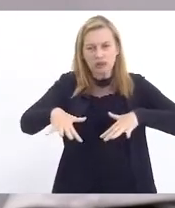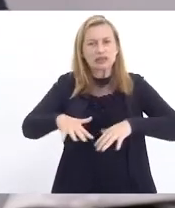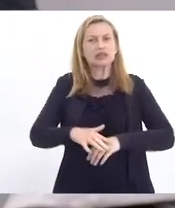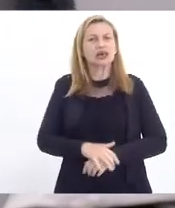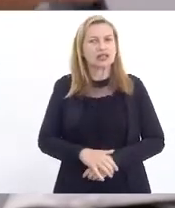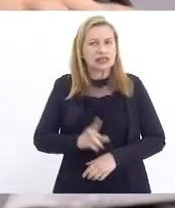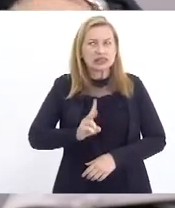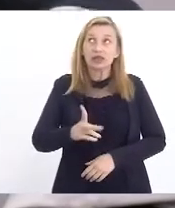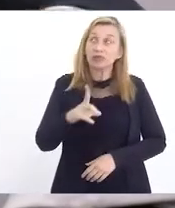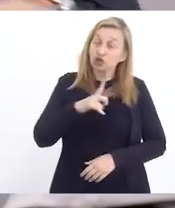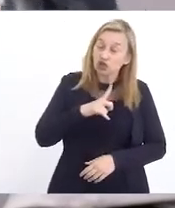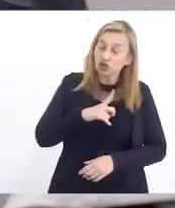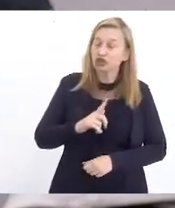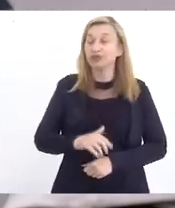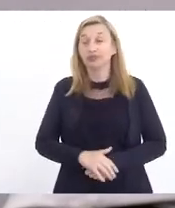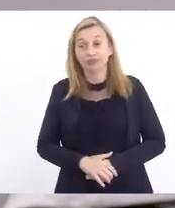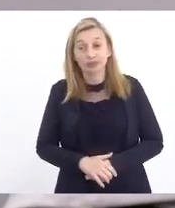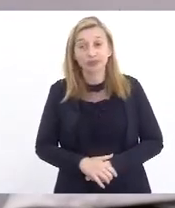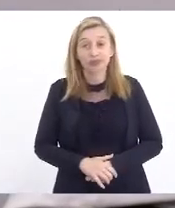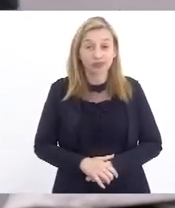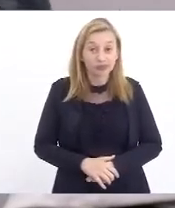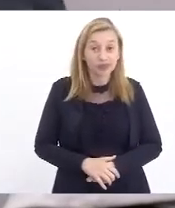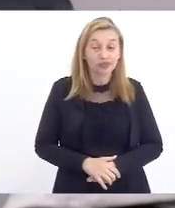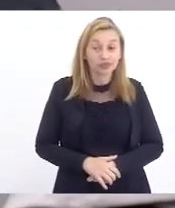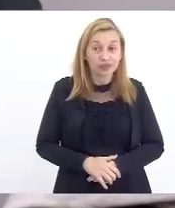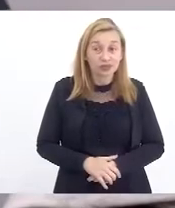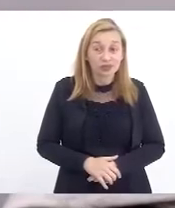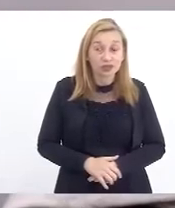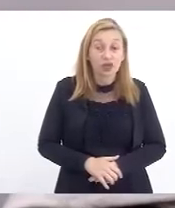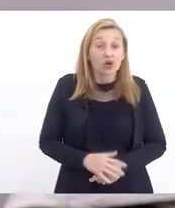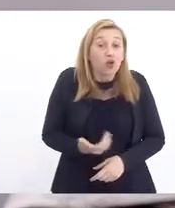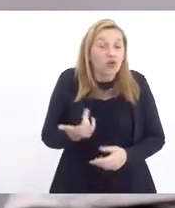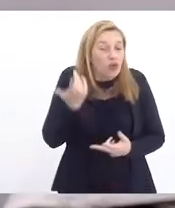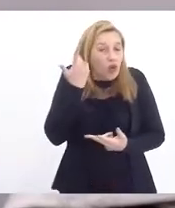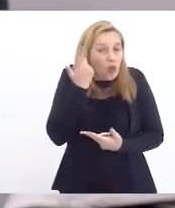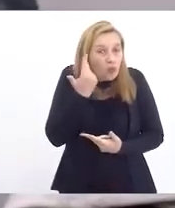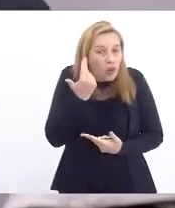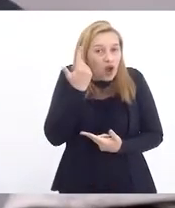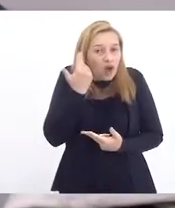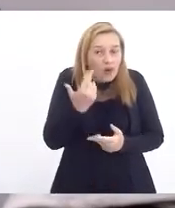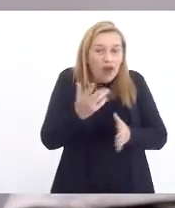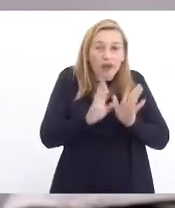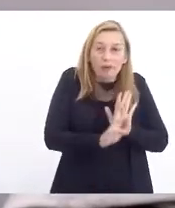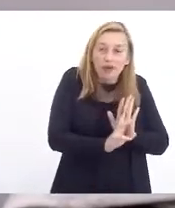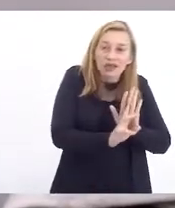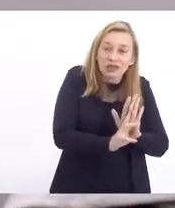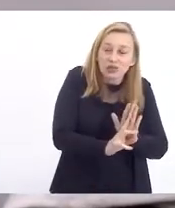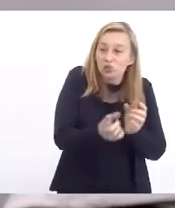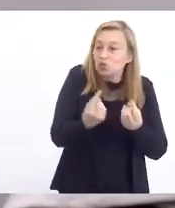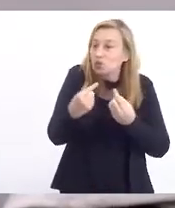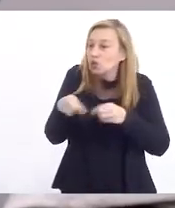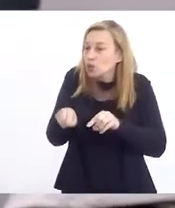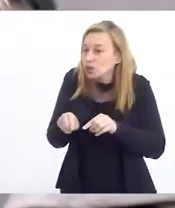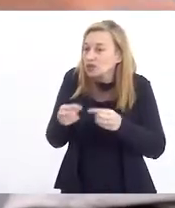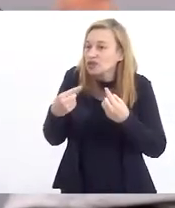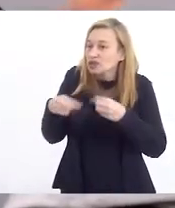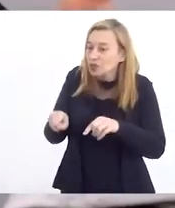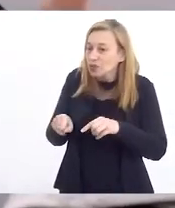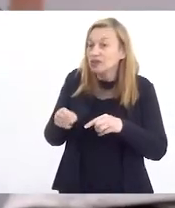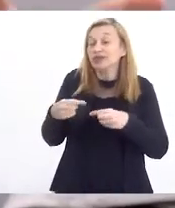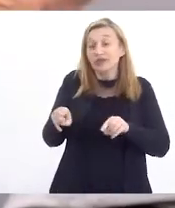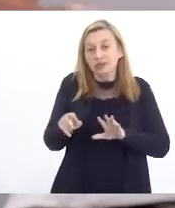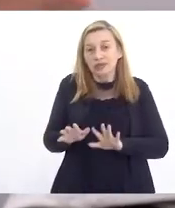Porque sempre tinha ali, né, como é comum, as representações que não queriam isso, né? Porque